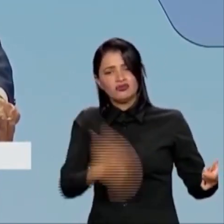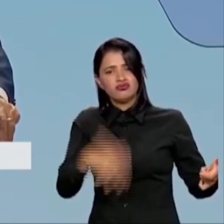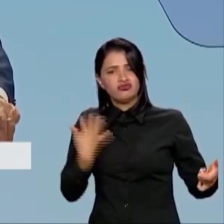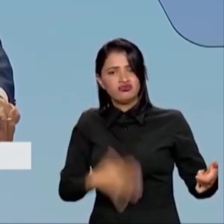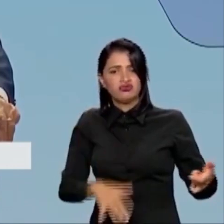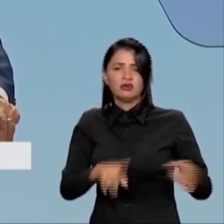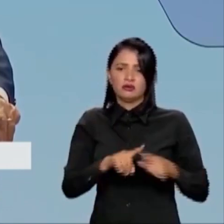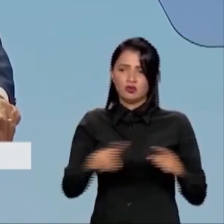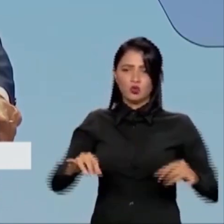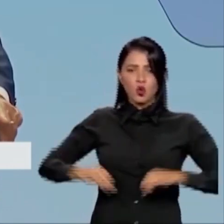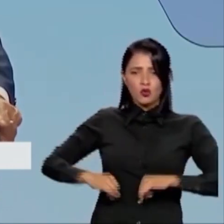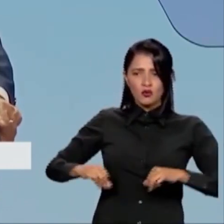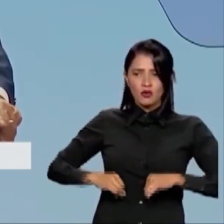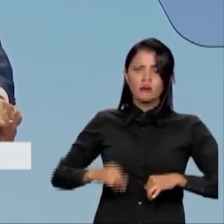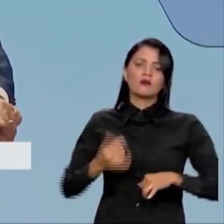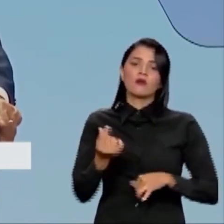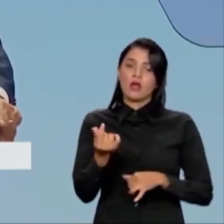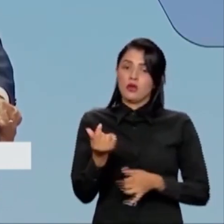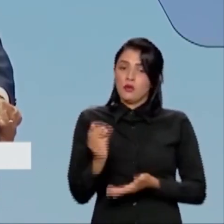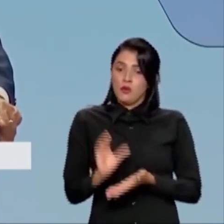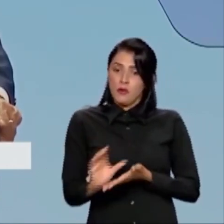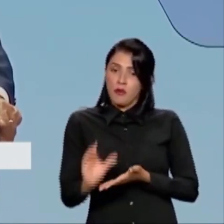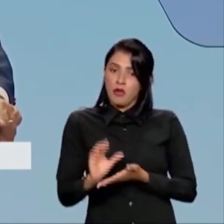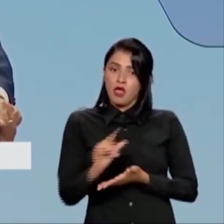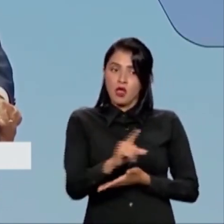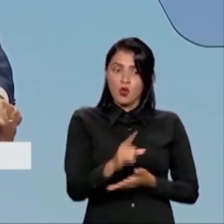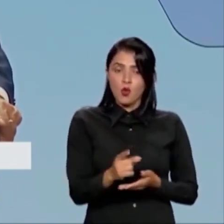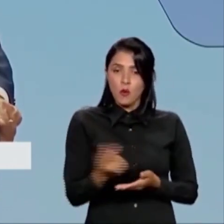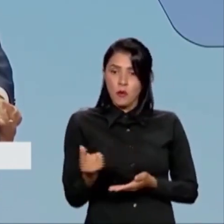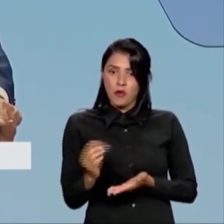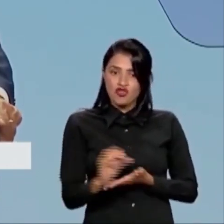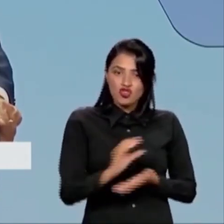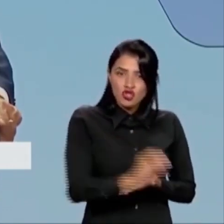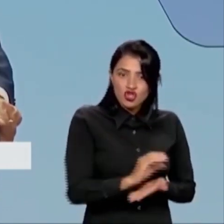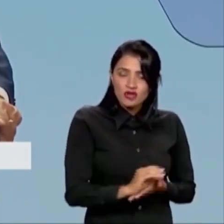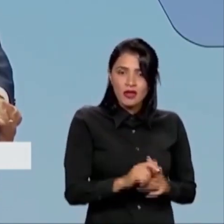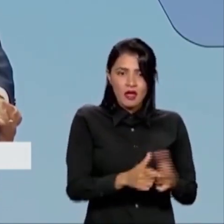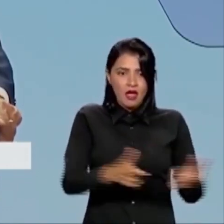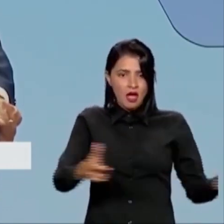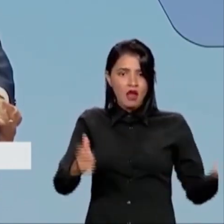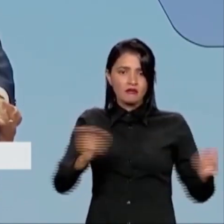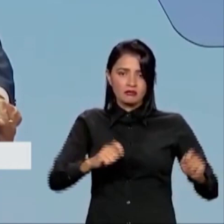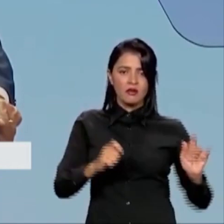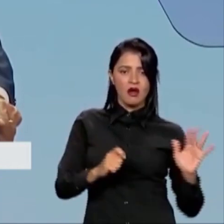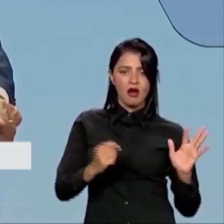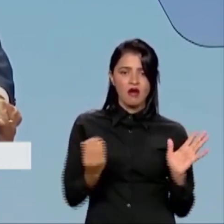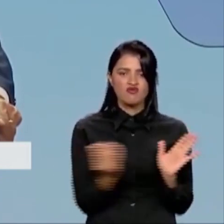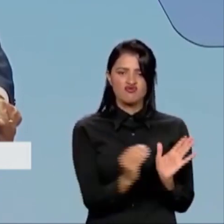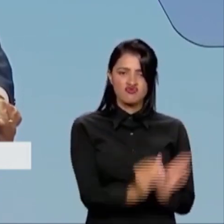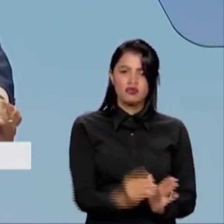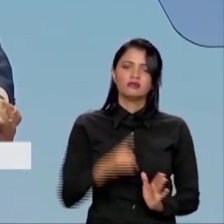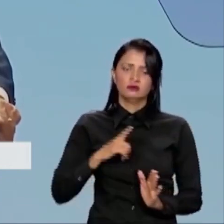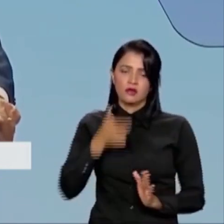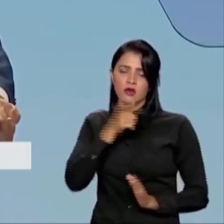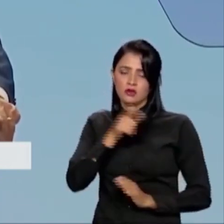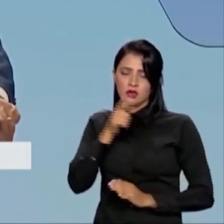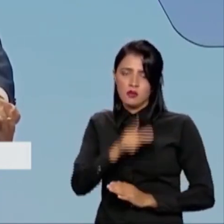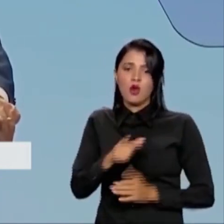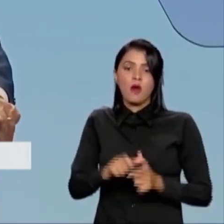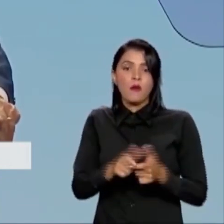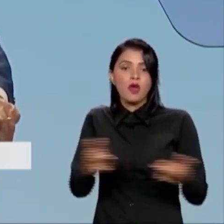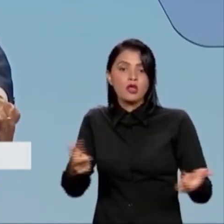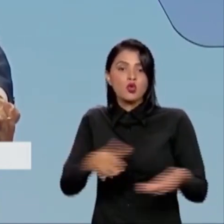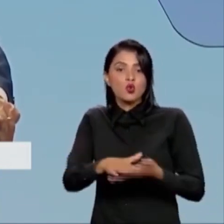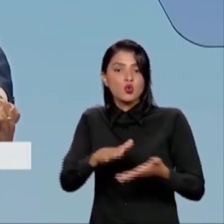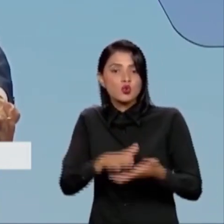de renda e dinheiro na mão de muitos, colocamos recursos na base da sociedade, ampliando o consumo